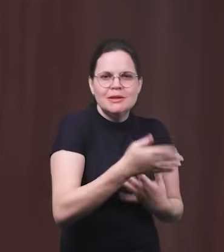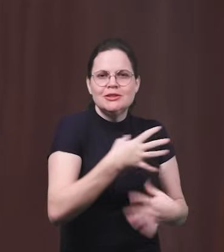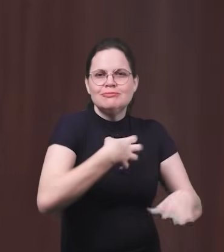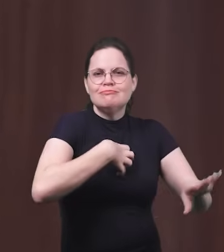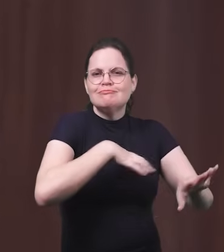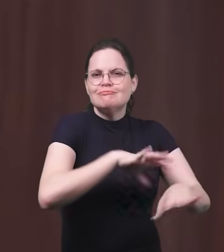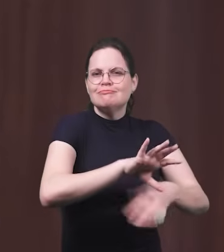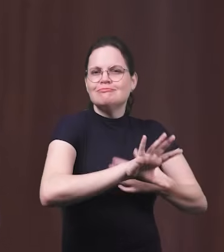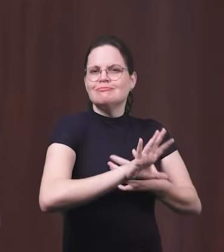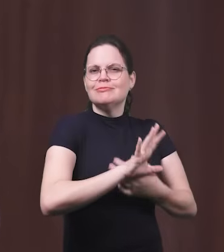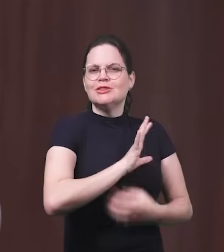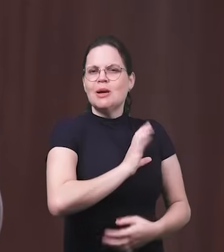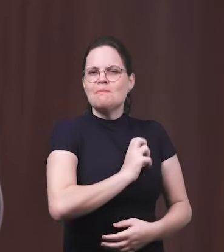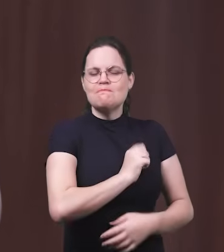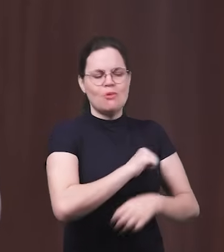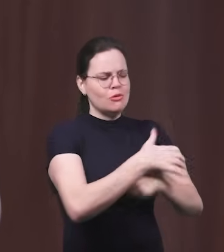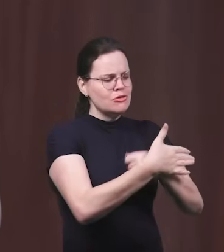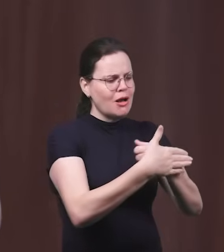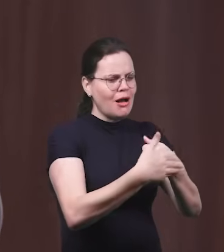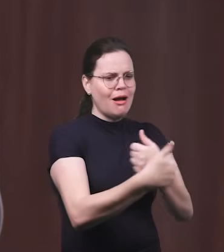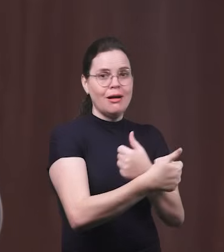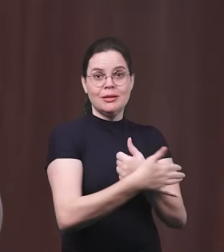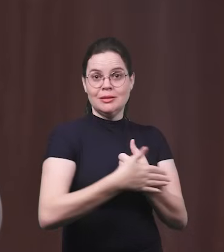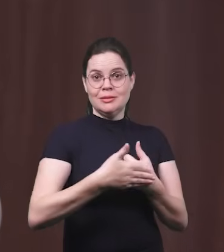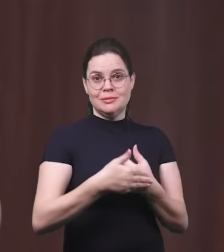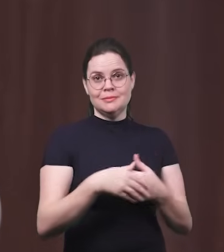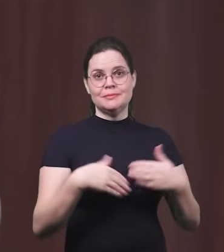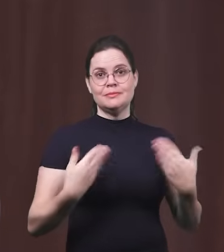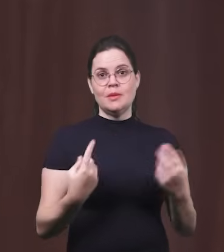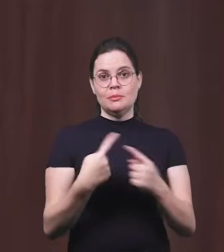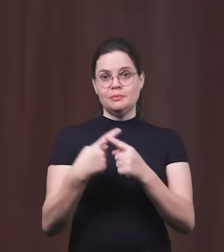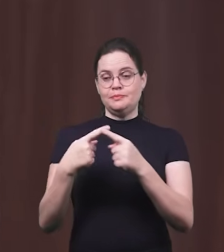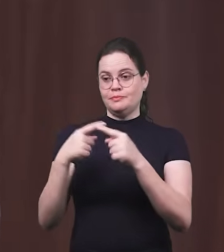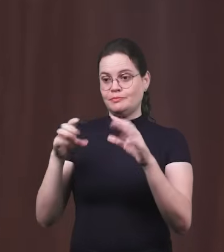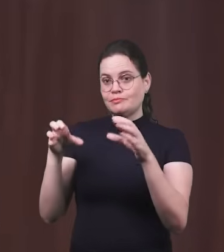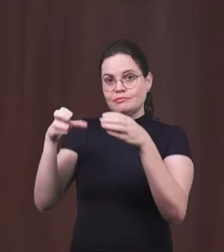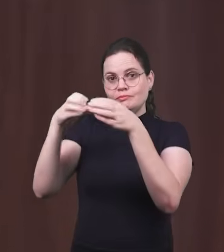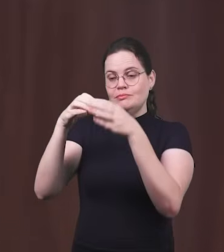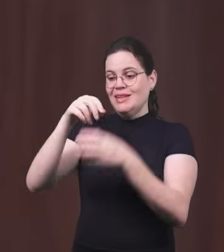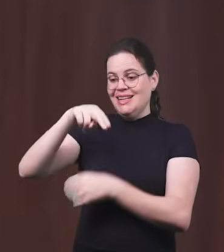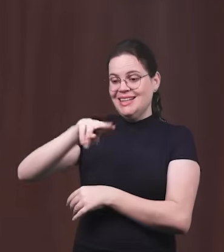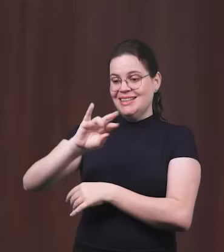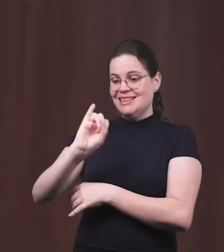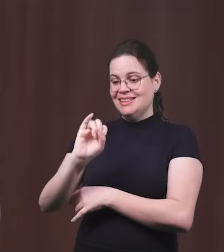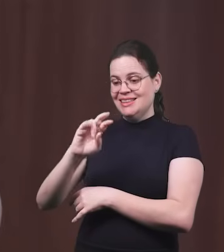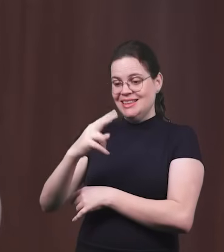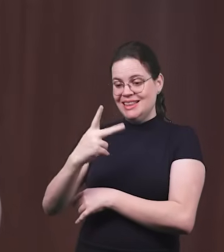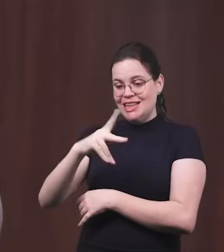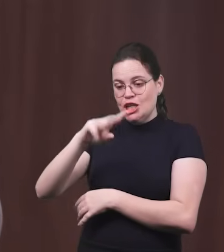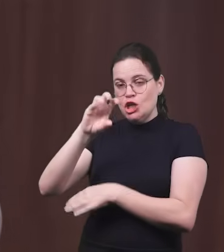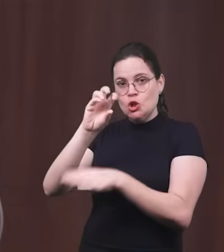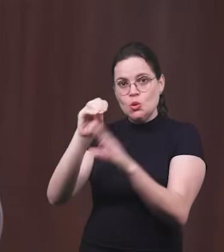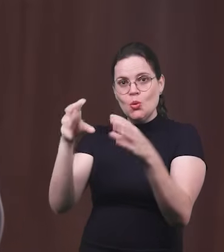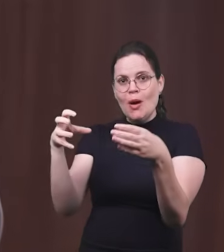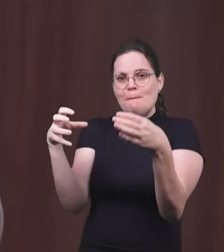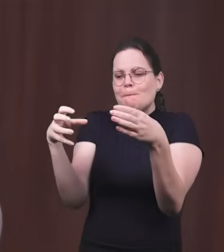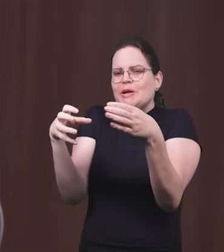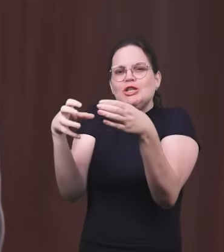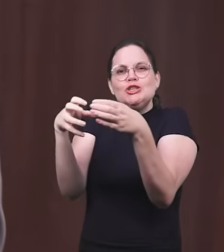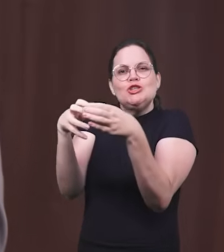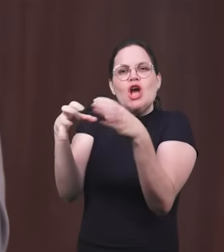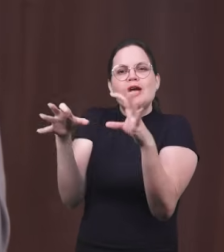afeto, que o ninho traz o ninho tem essa expressão, o ninho realmente é isso e traz essa